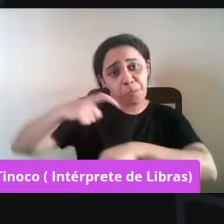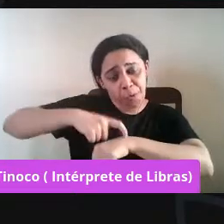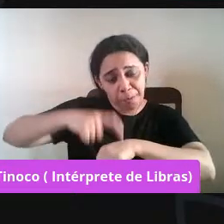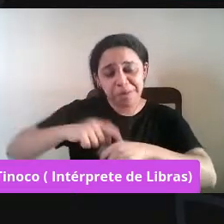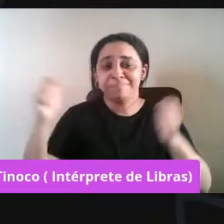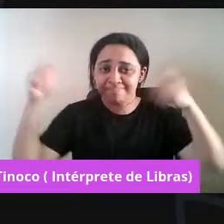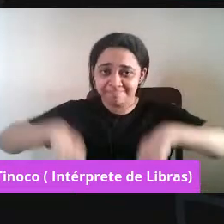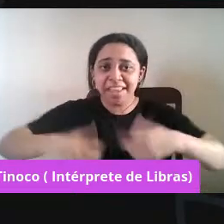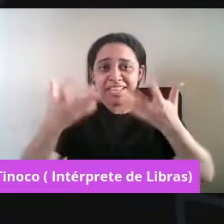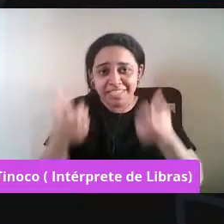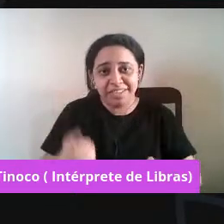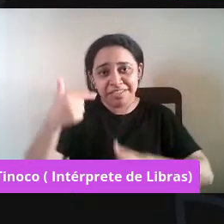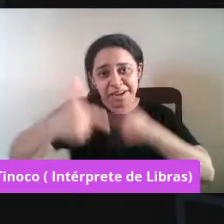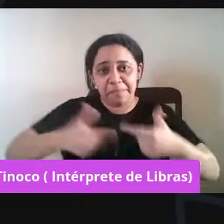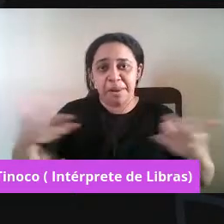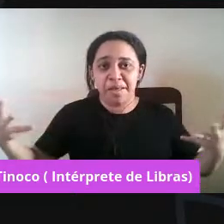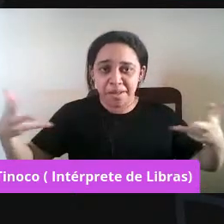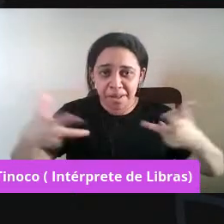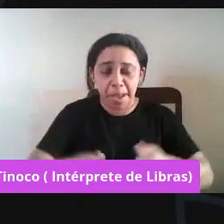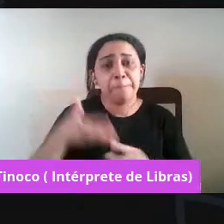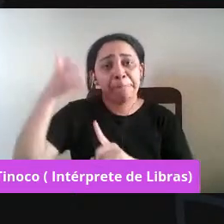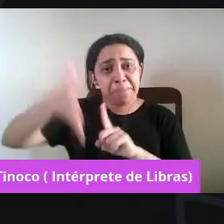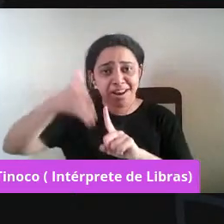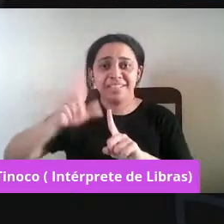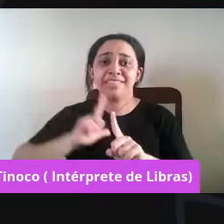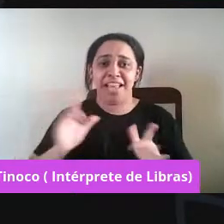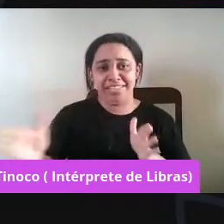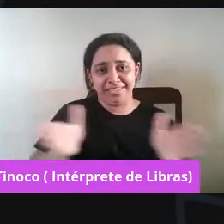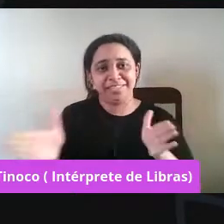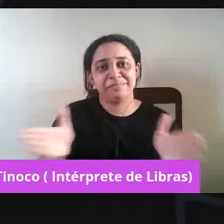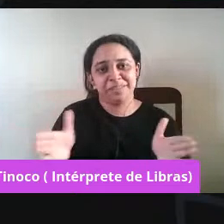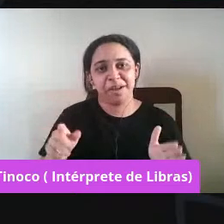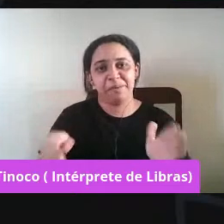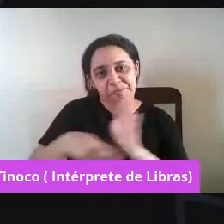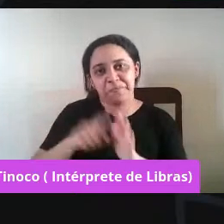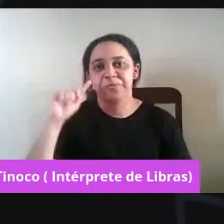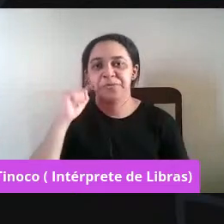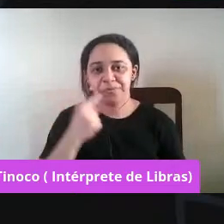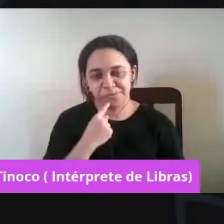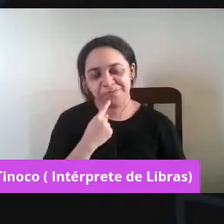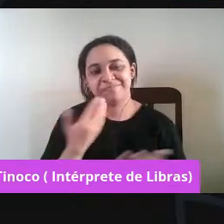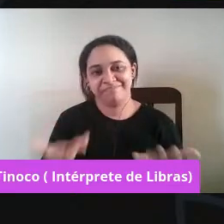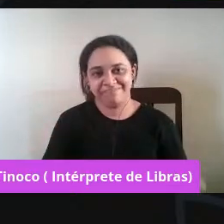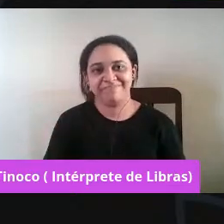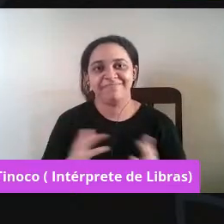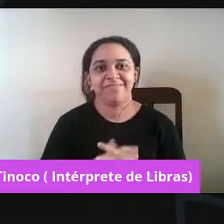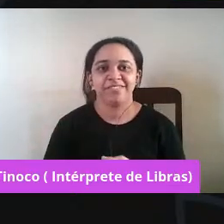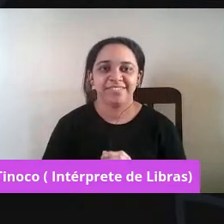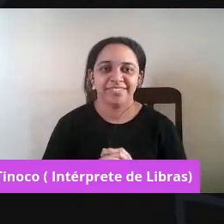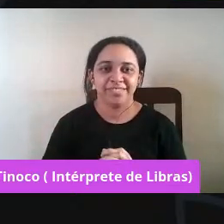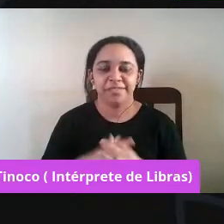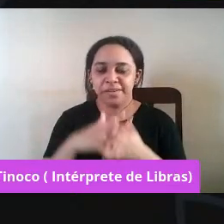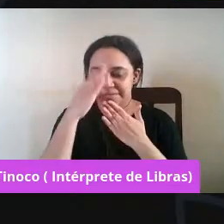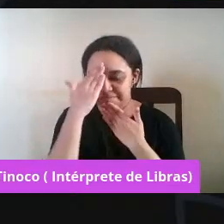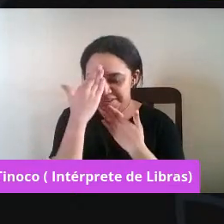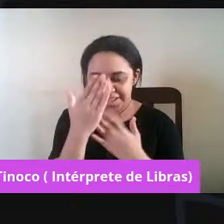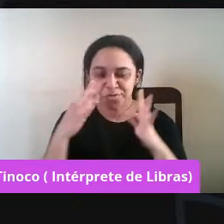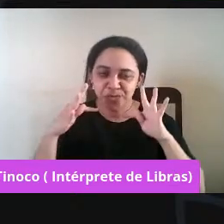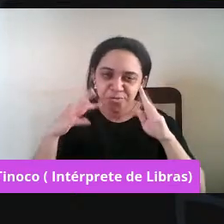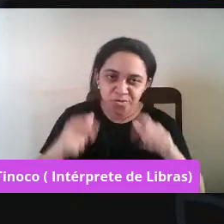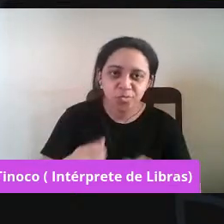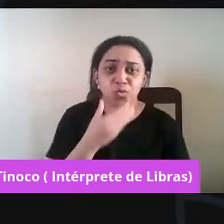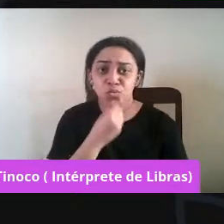esse trabalho maravilhoso para que a palestra também tenha acessibilidade. Né? Então, obrigado a todos aí